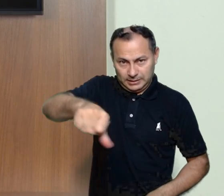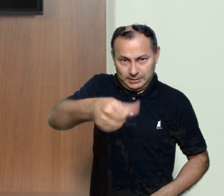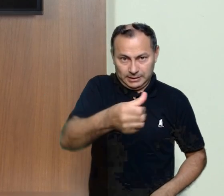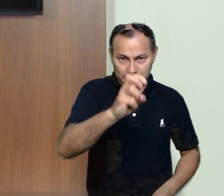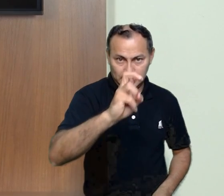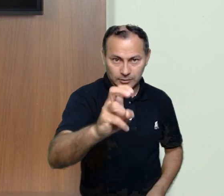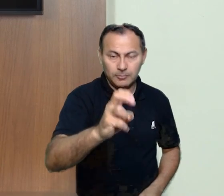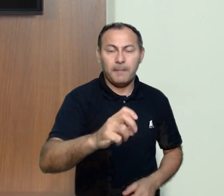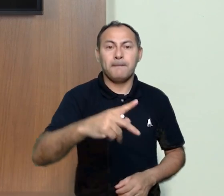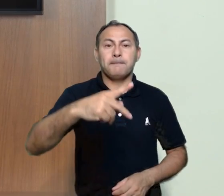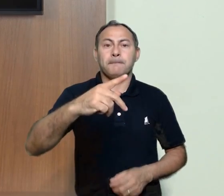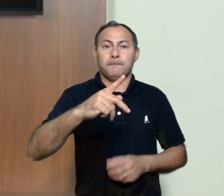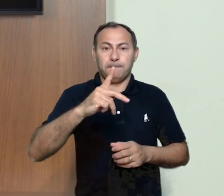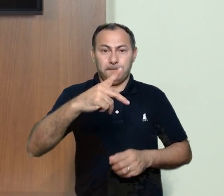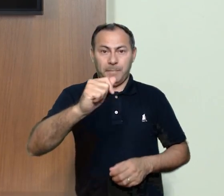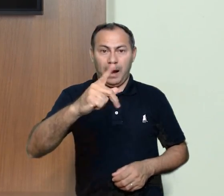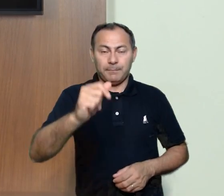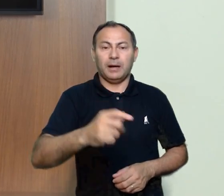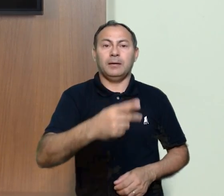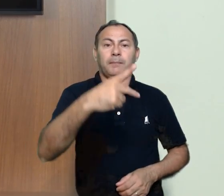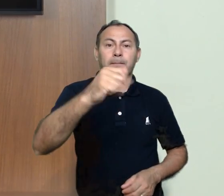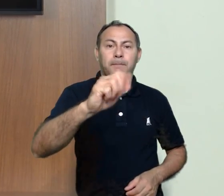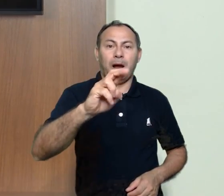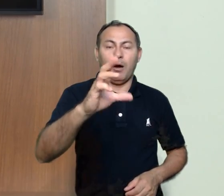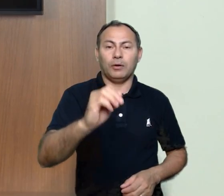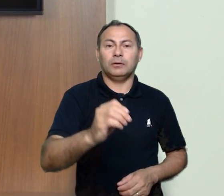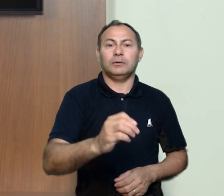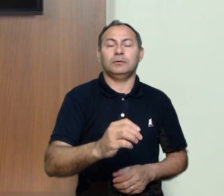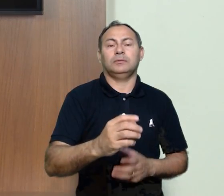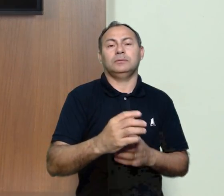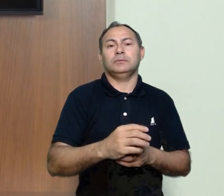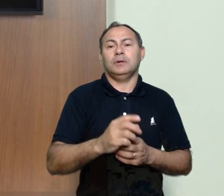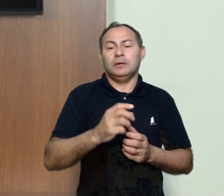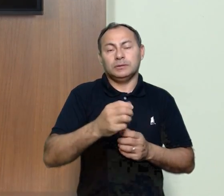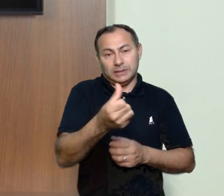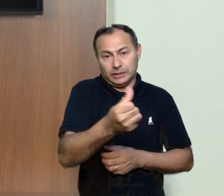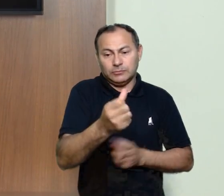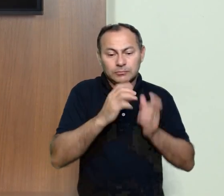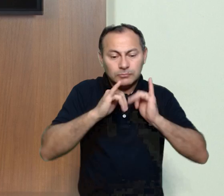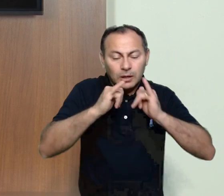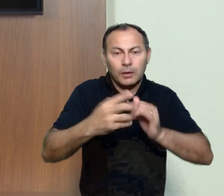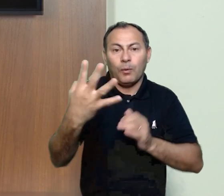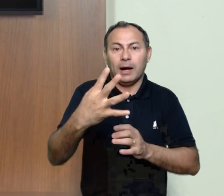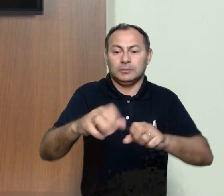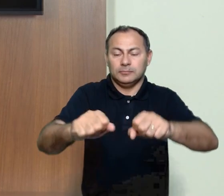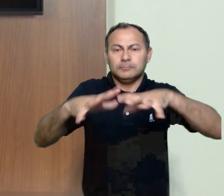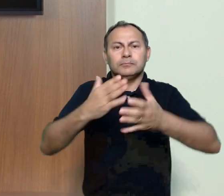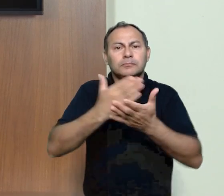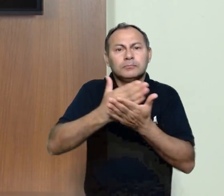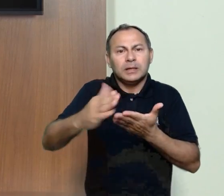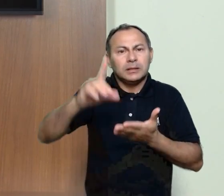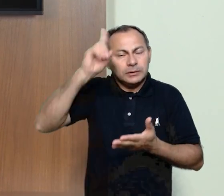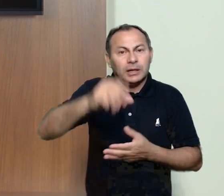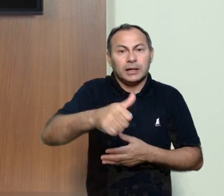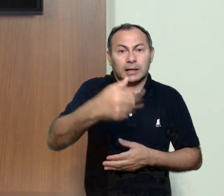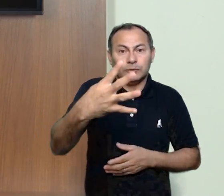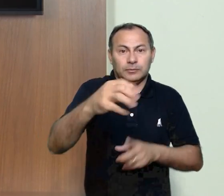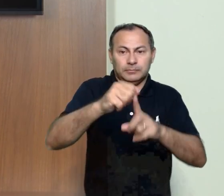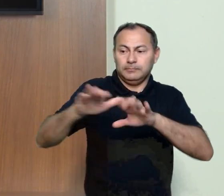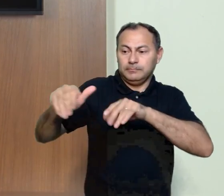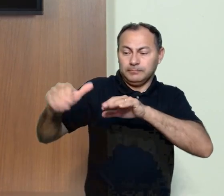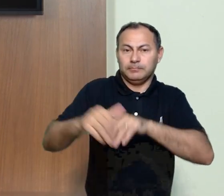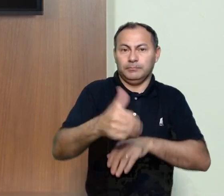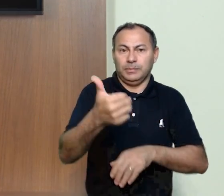1965, Paulo VI anunciou a data da quarta sessão, que começaria em 14 de setembro